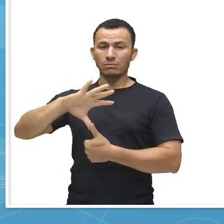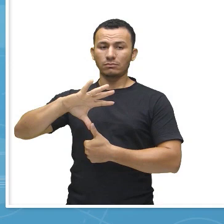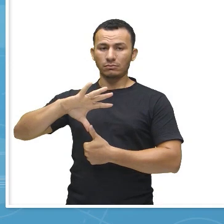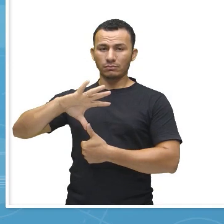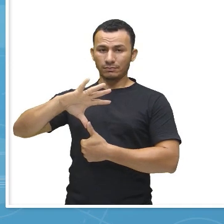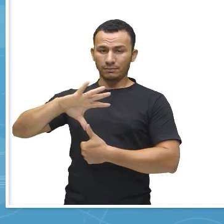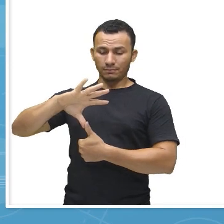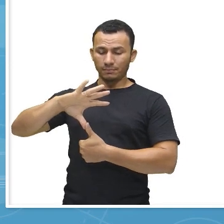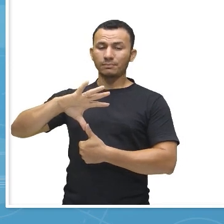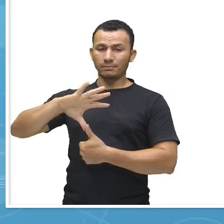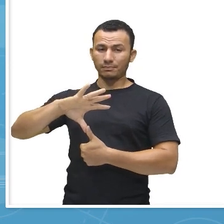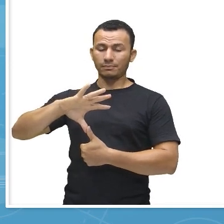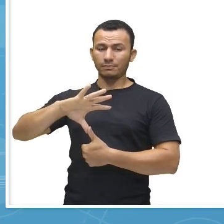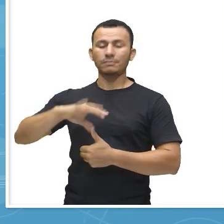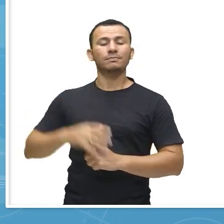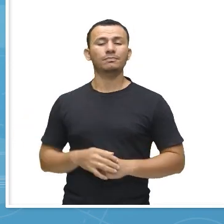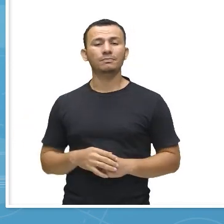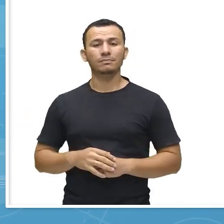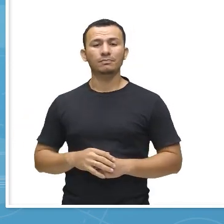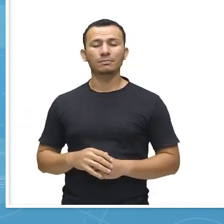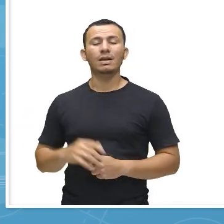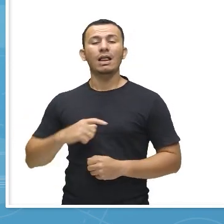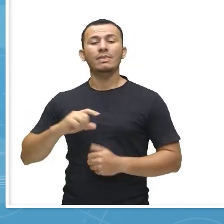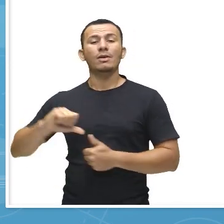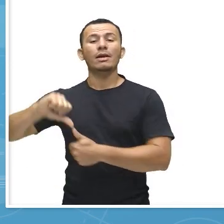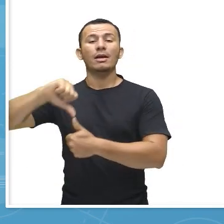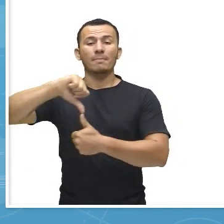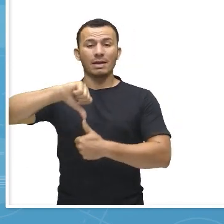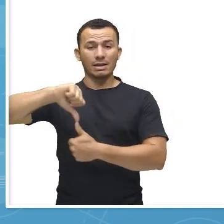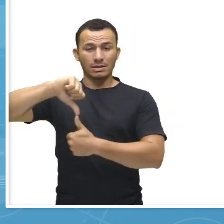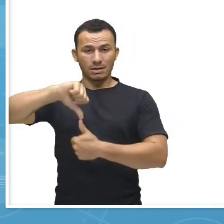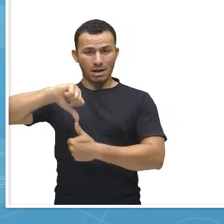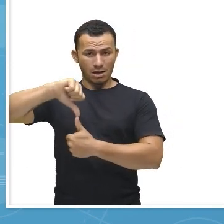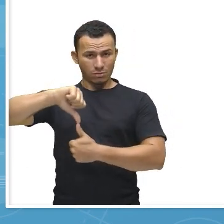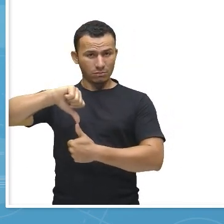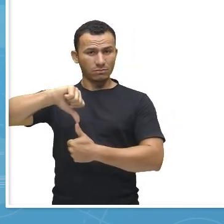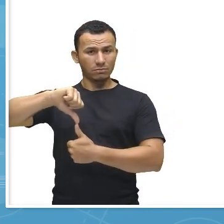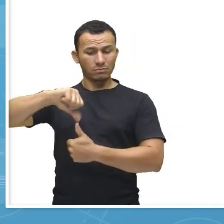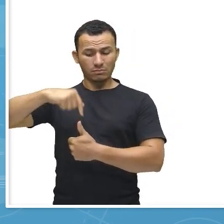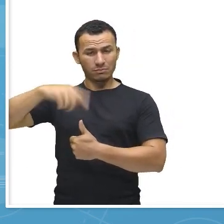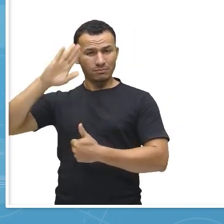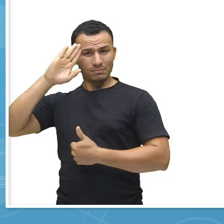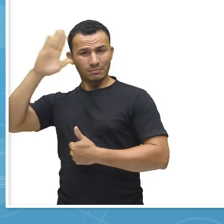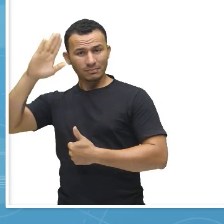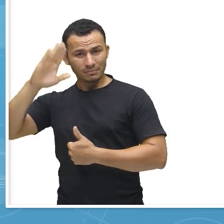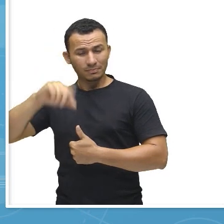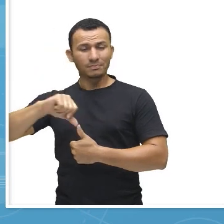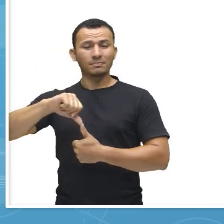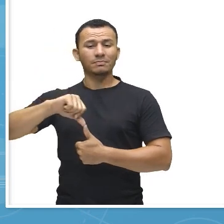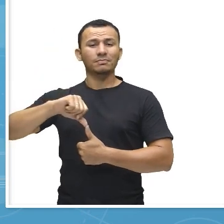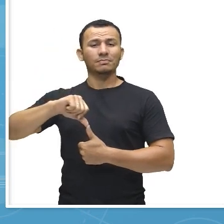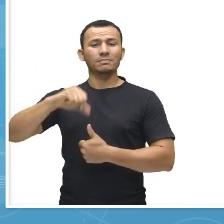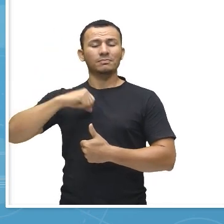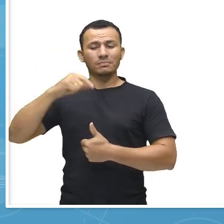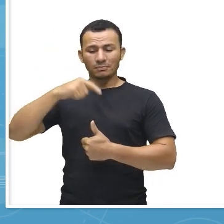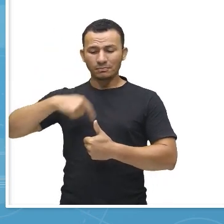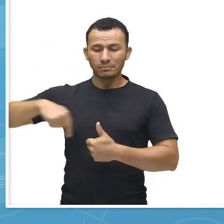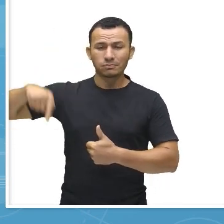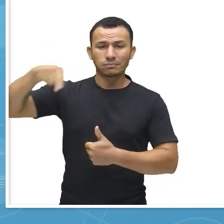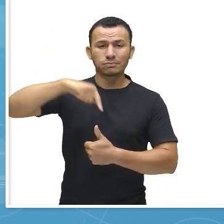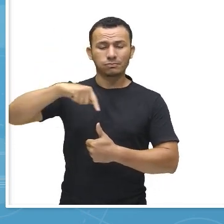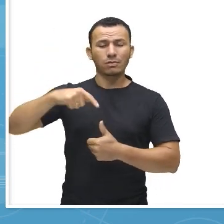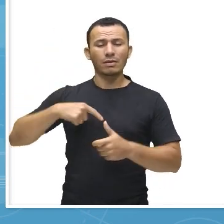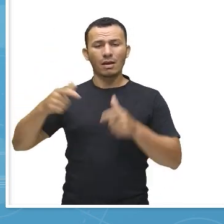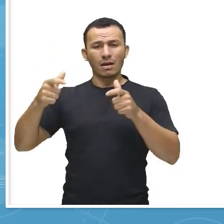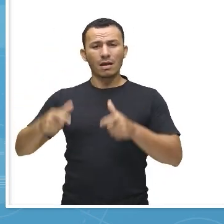aqui, América do Norte, nós vamos ter a América Central, aqui no meio, e toda essa extensão territorial, aqui